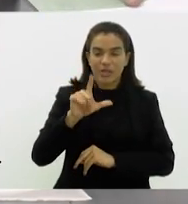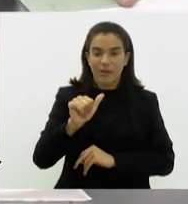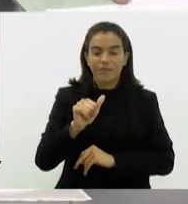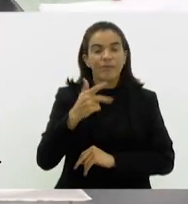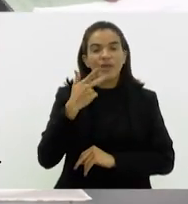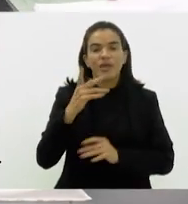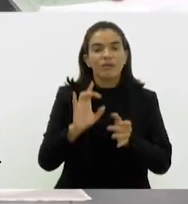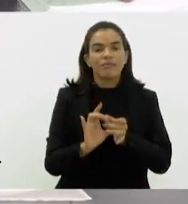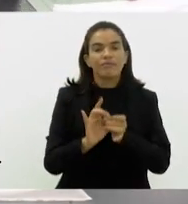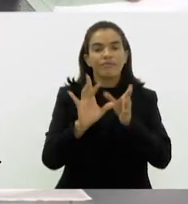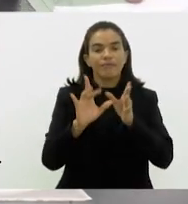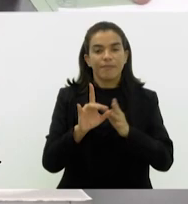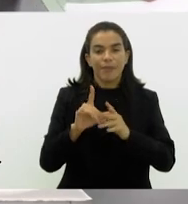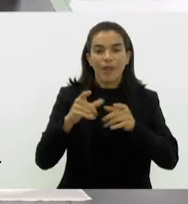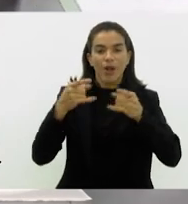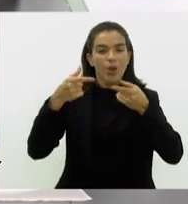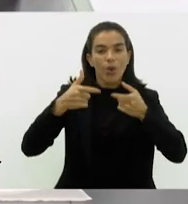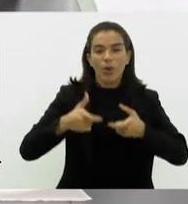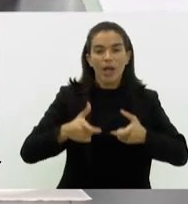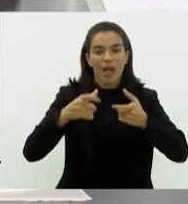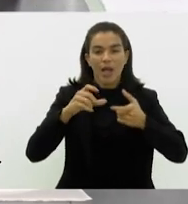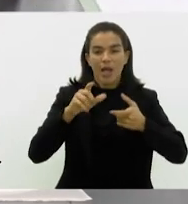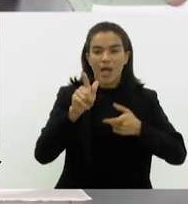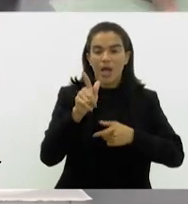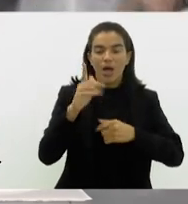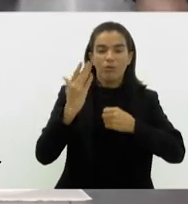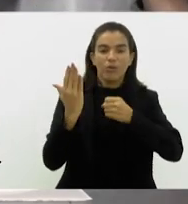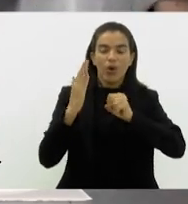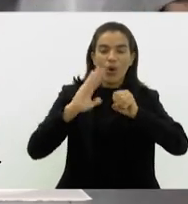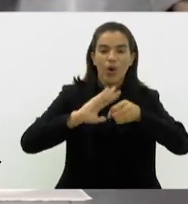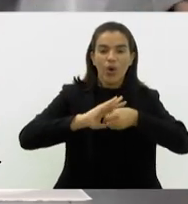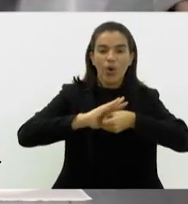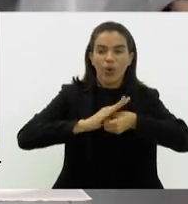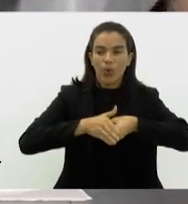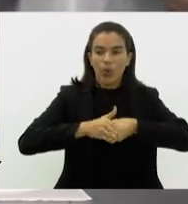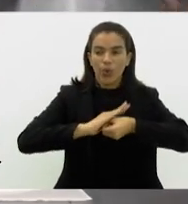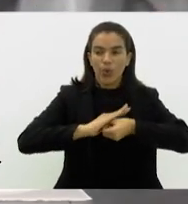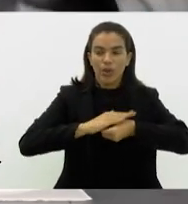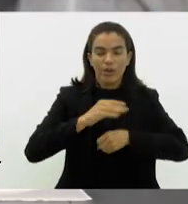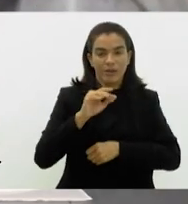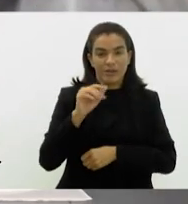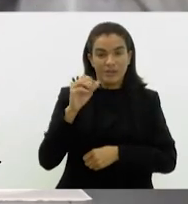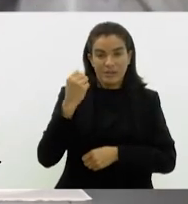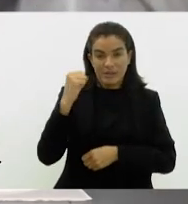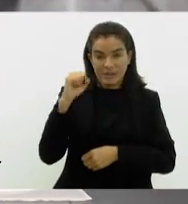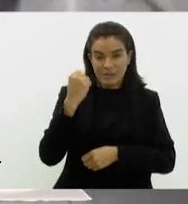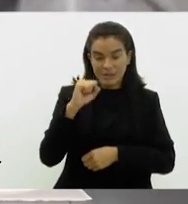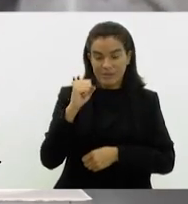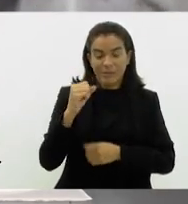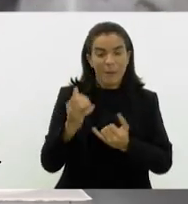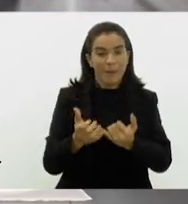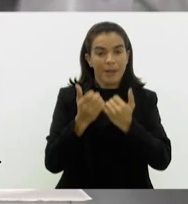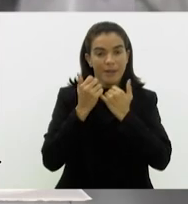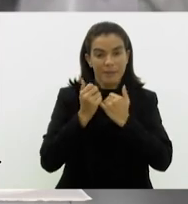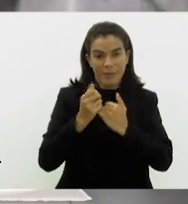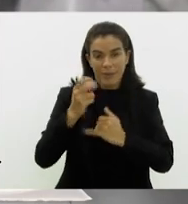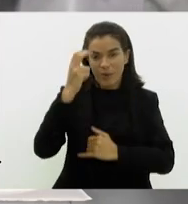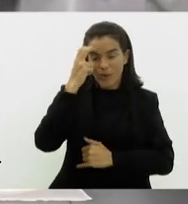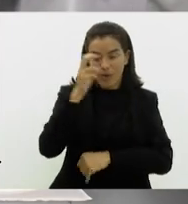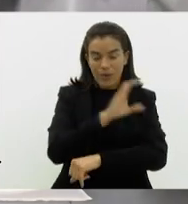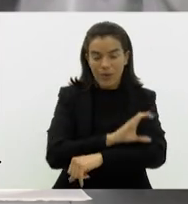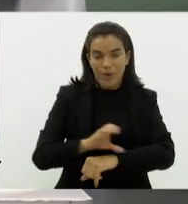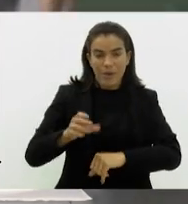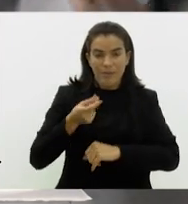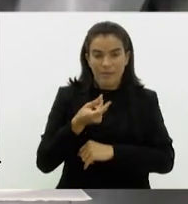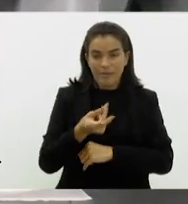que declara a Gruta de Santa Sara de Cali, localizada no município de Saquarema, como patrimônio cultural imaterial do Estado do Rio de Janeiro.